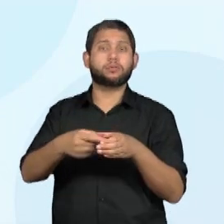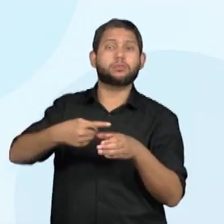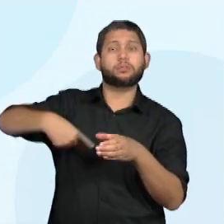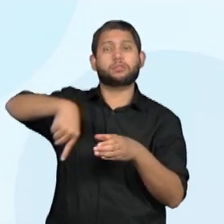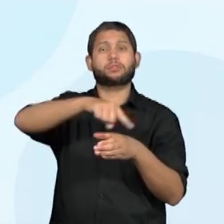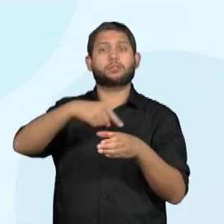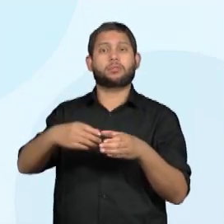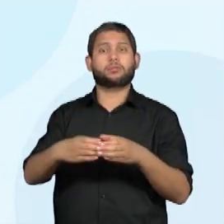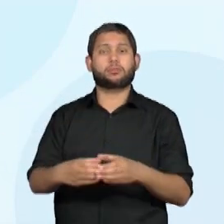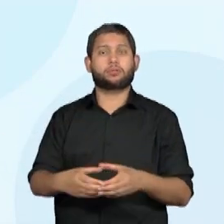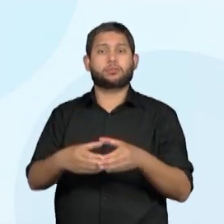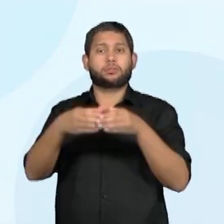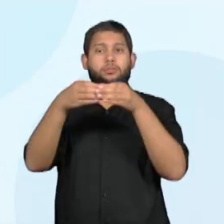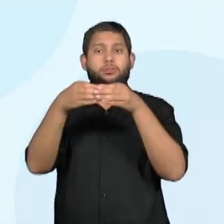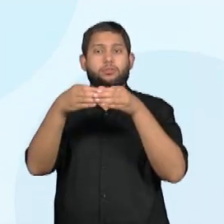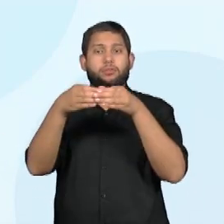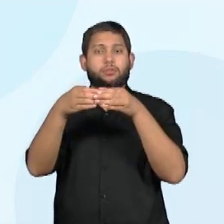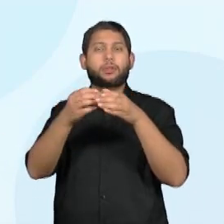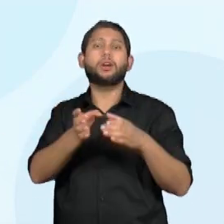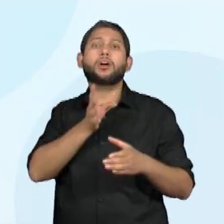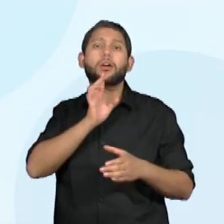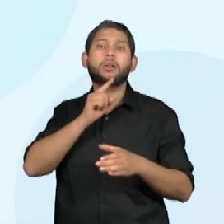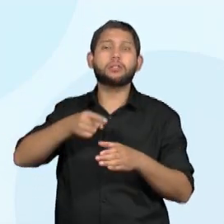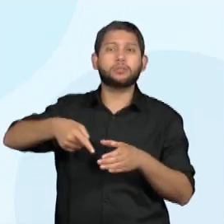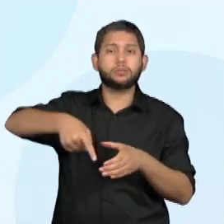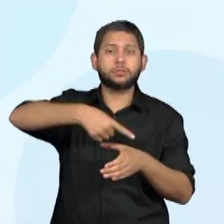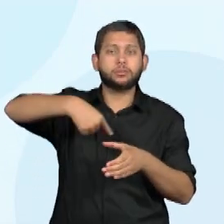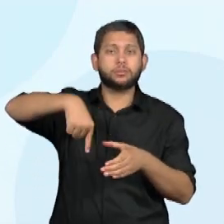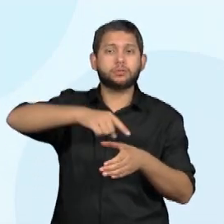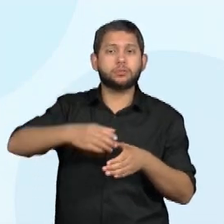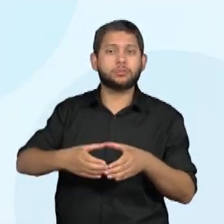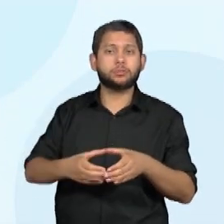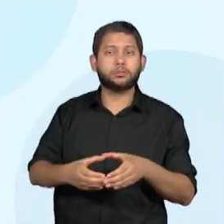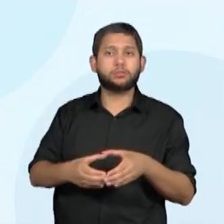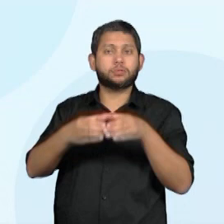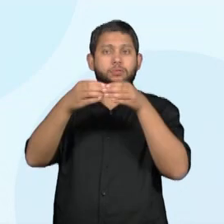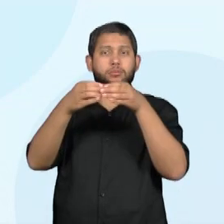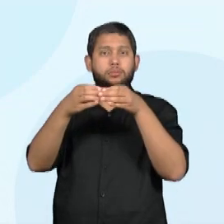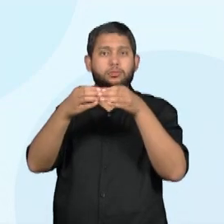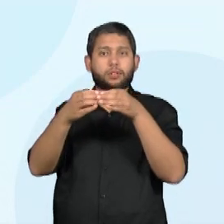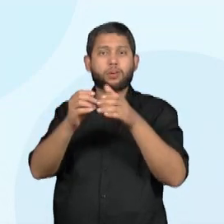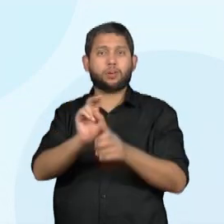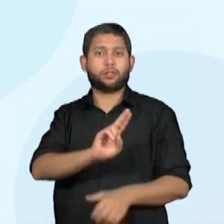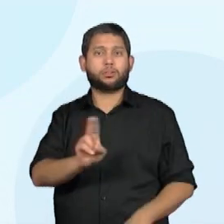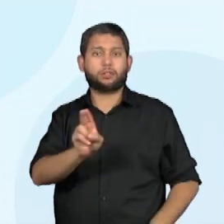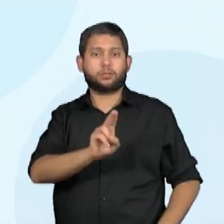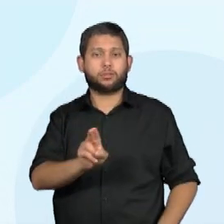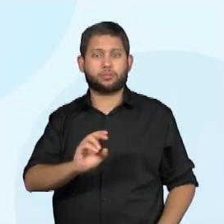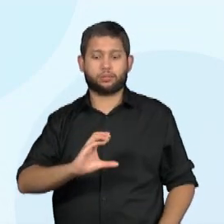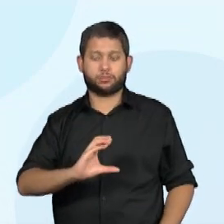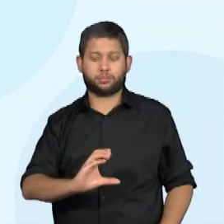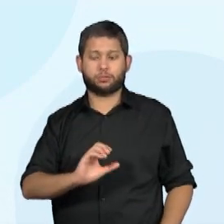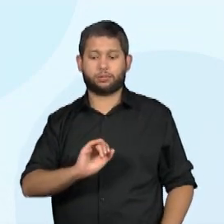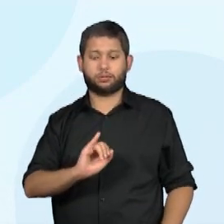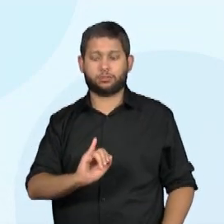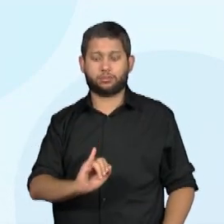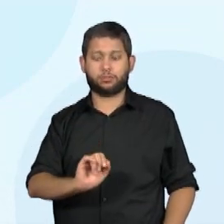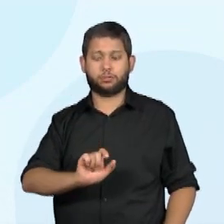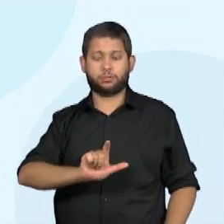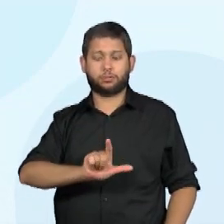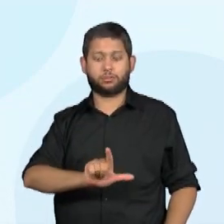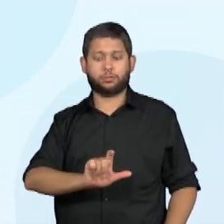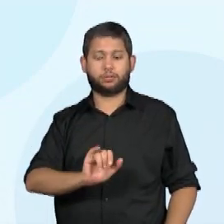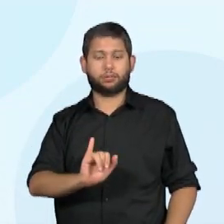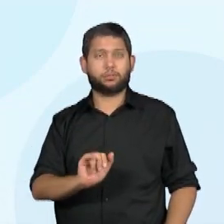cilindro. Vocês já viram um cilindro? Então, um rolo de papel higiênico, ele tem um formato